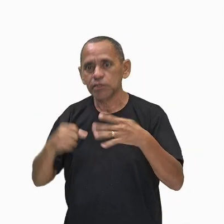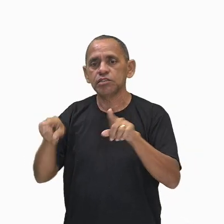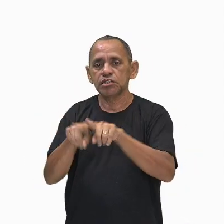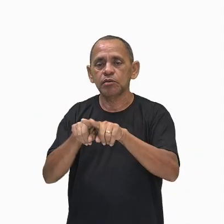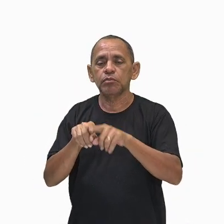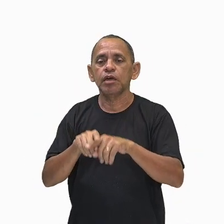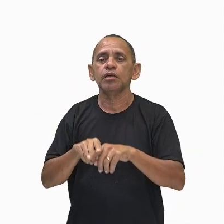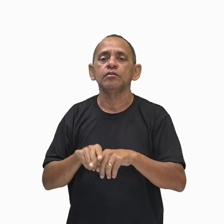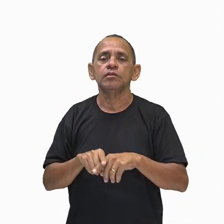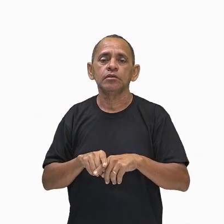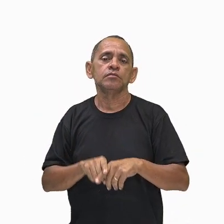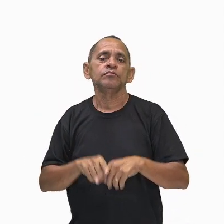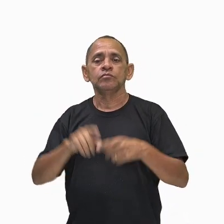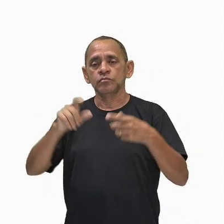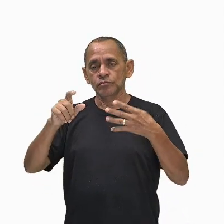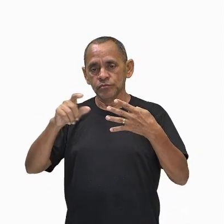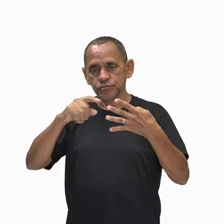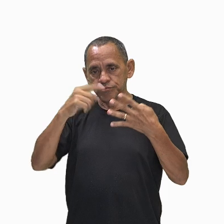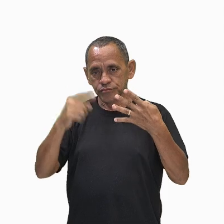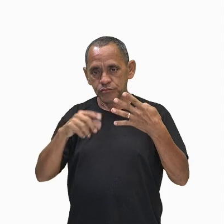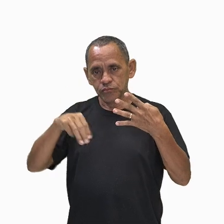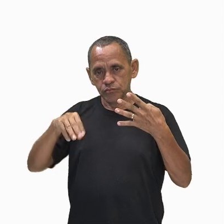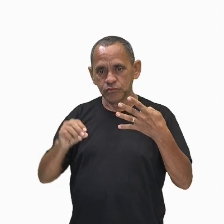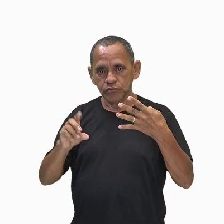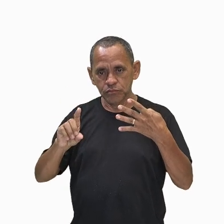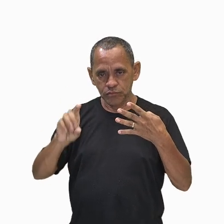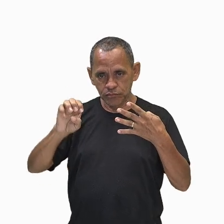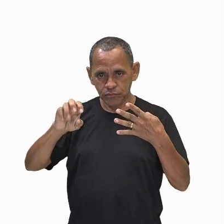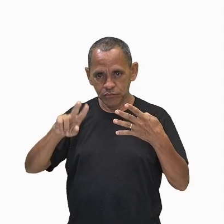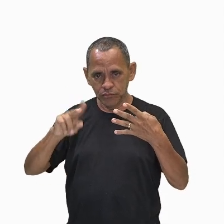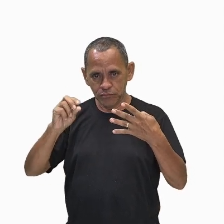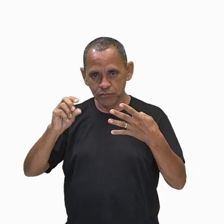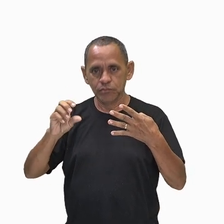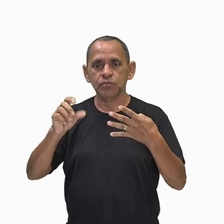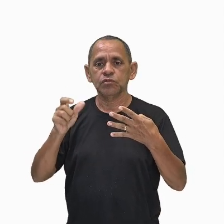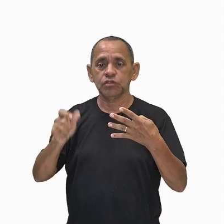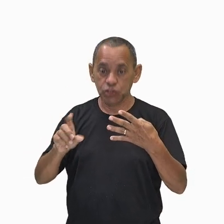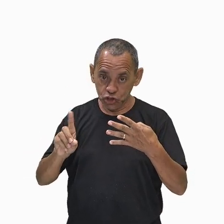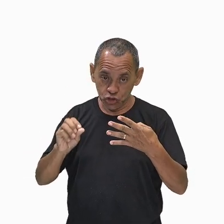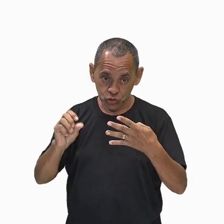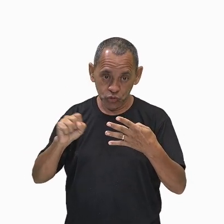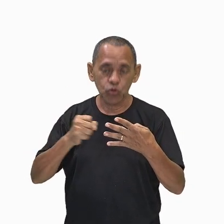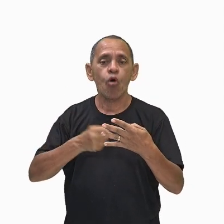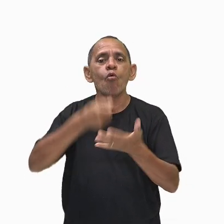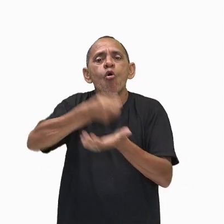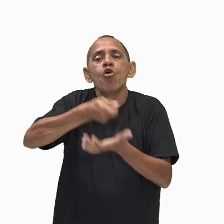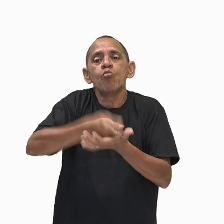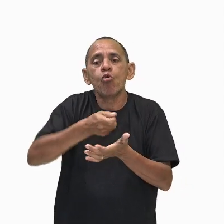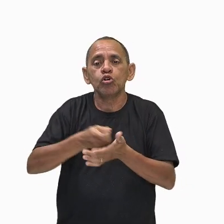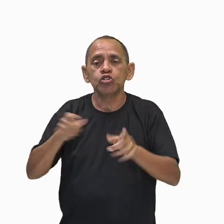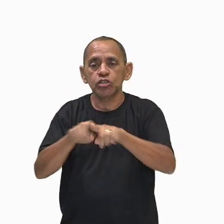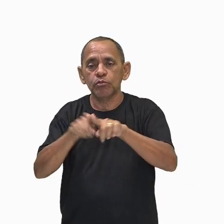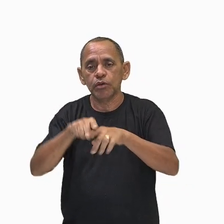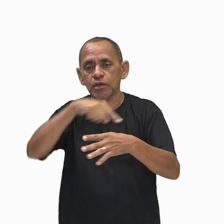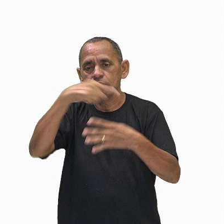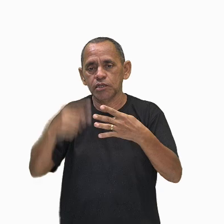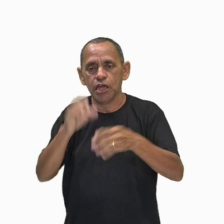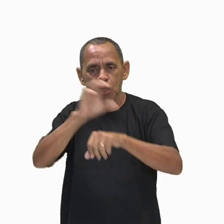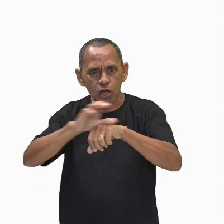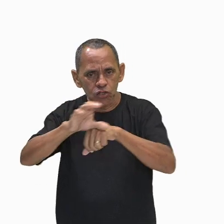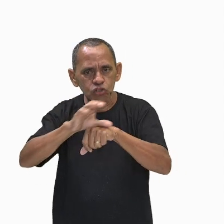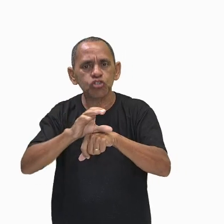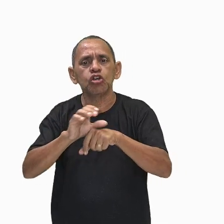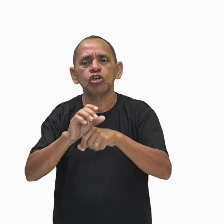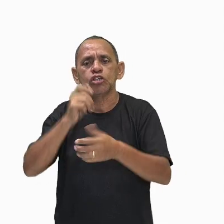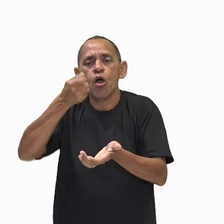tá? Outorgado, ele foi imposto, tá? Então, essa Constituição, ela foi imposta porque ela estava